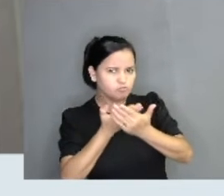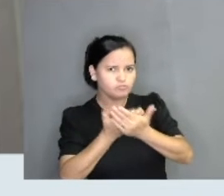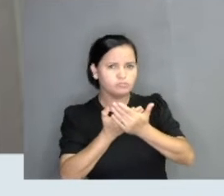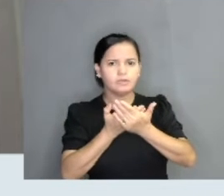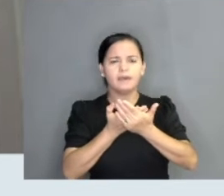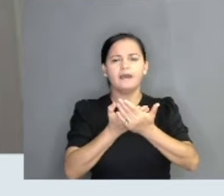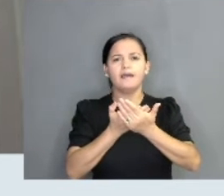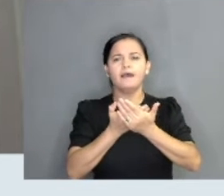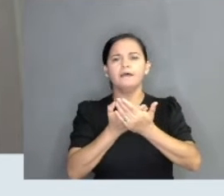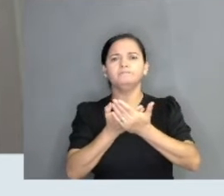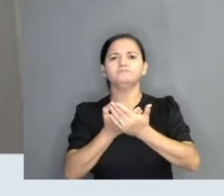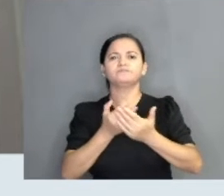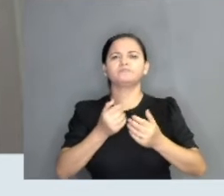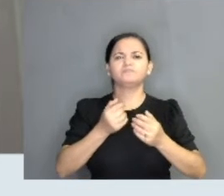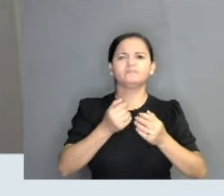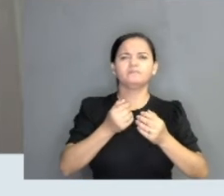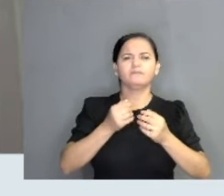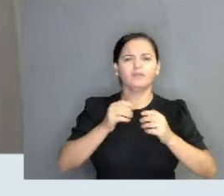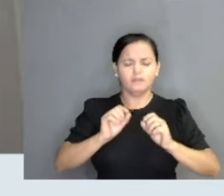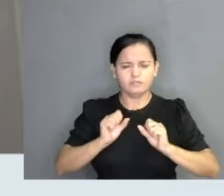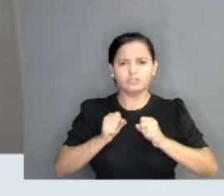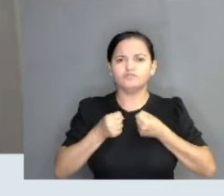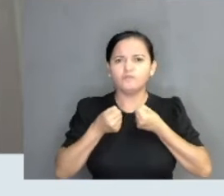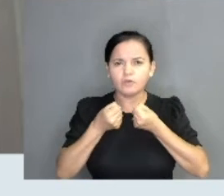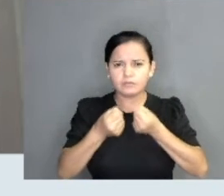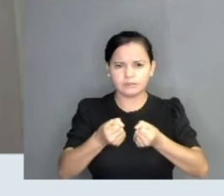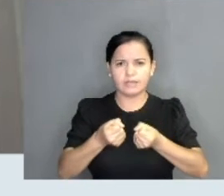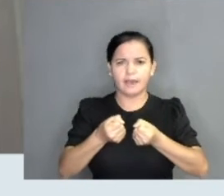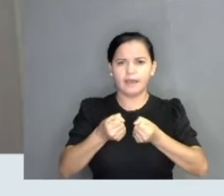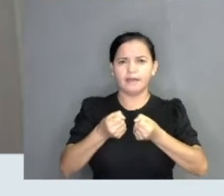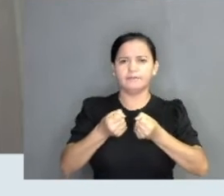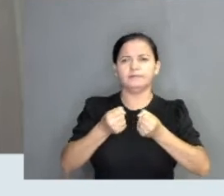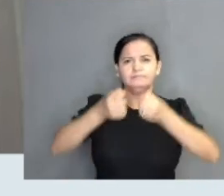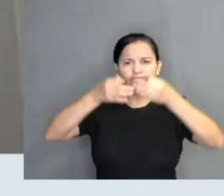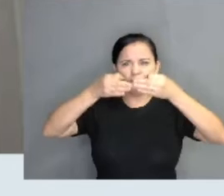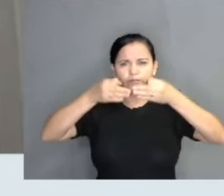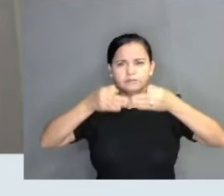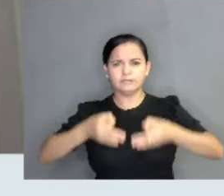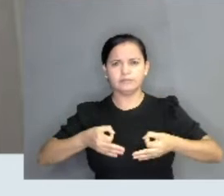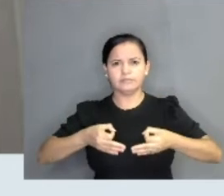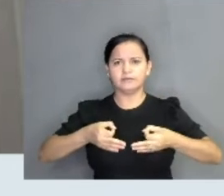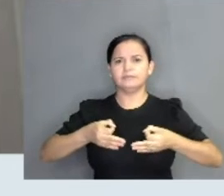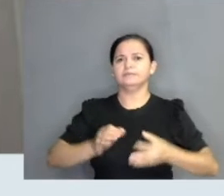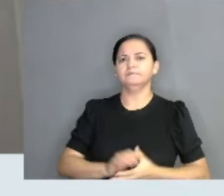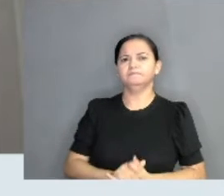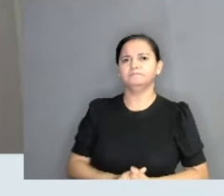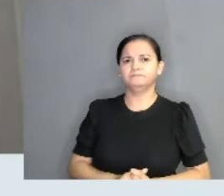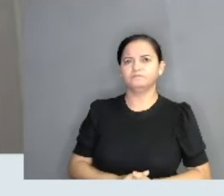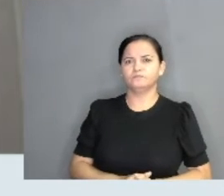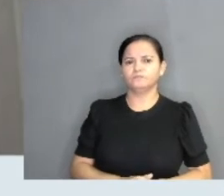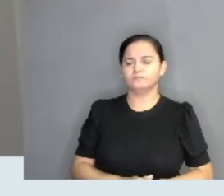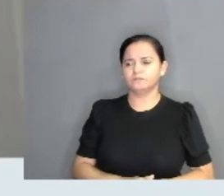ele iria se aperfeiçoar em vários aspectos, ele queria o destaque, tá bom?